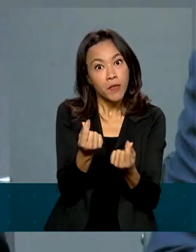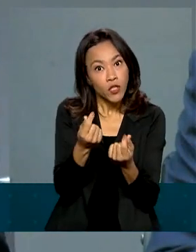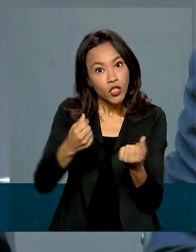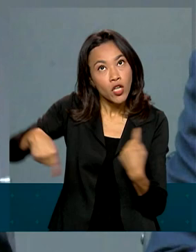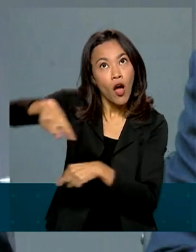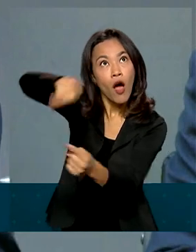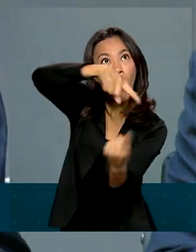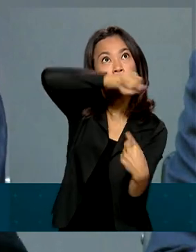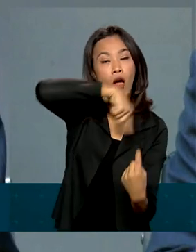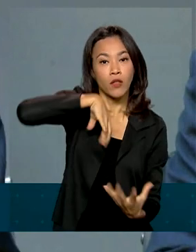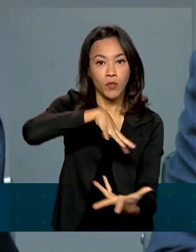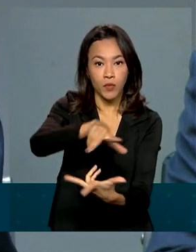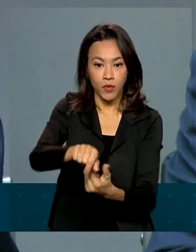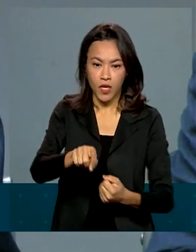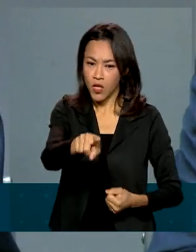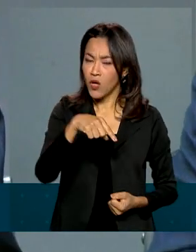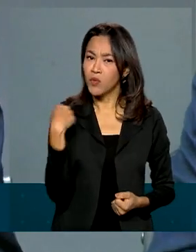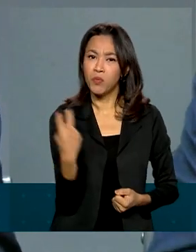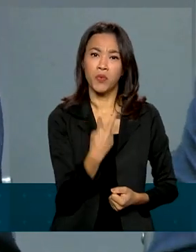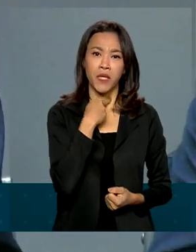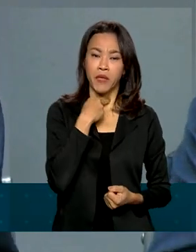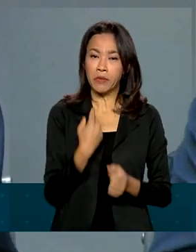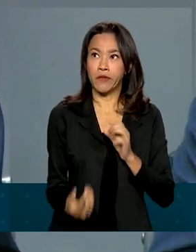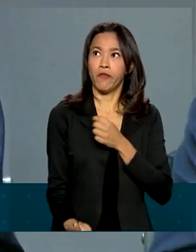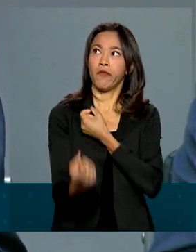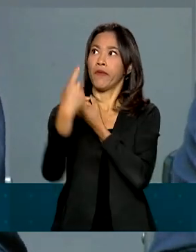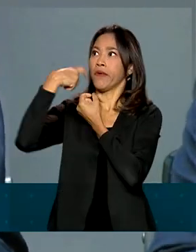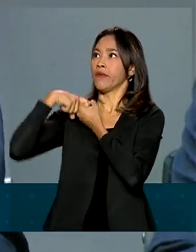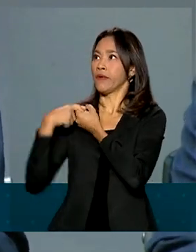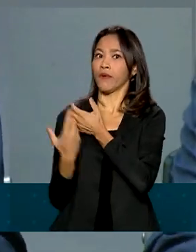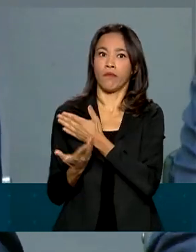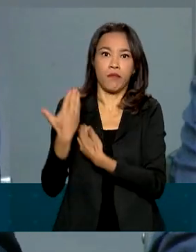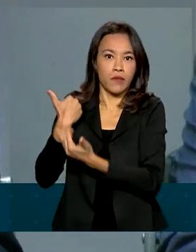não podemos mergulhar no passado de,